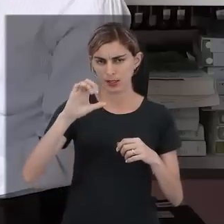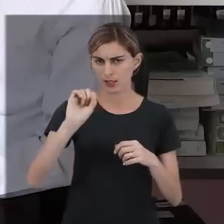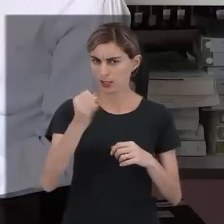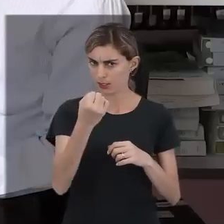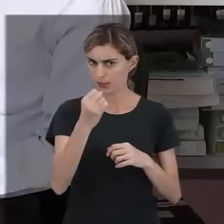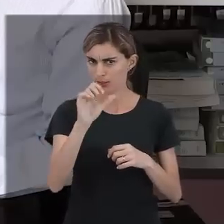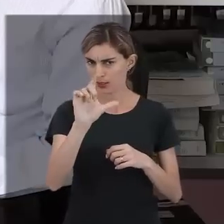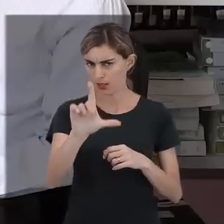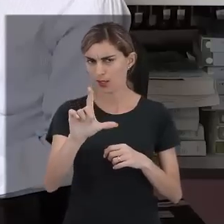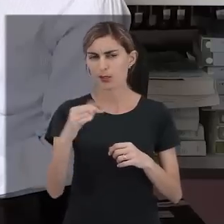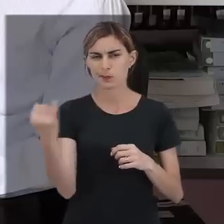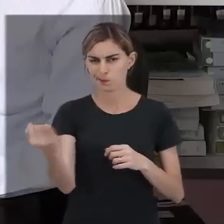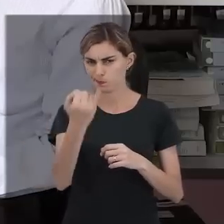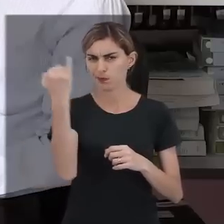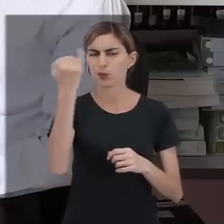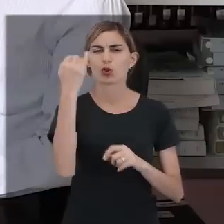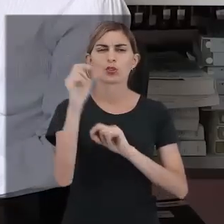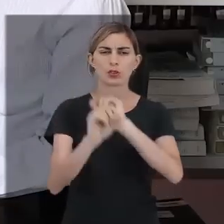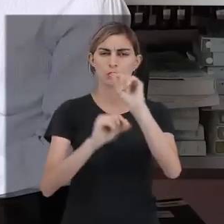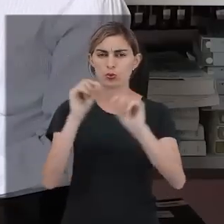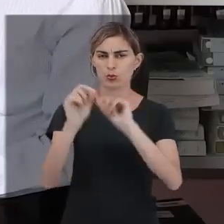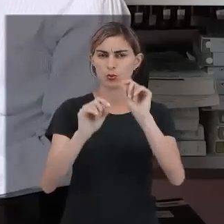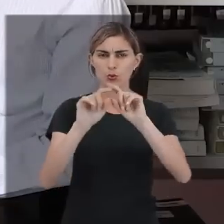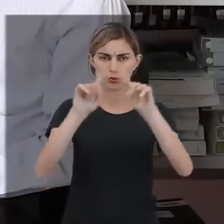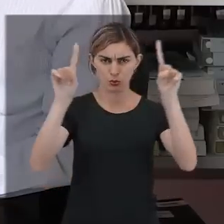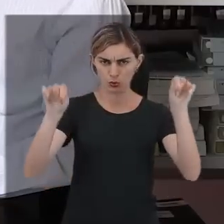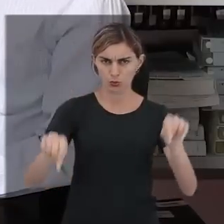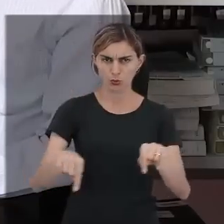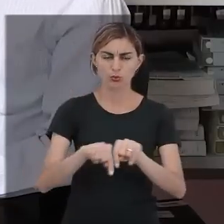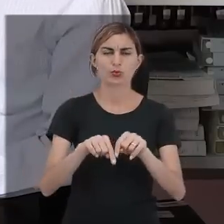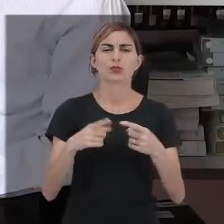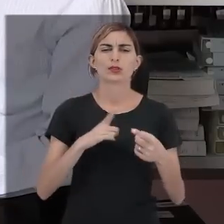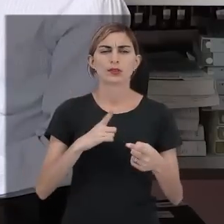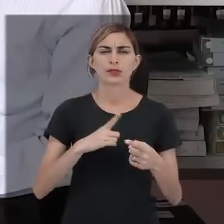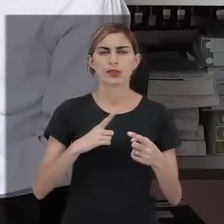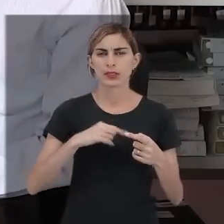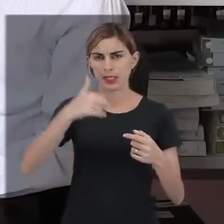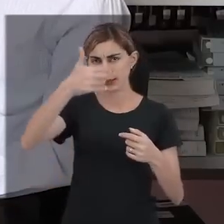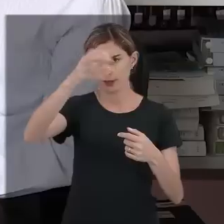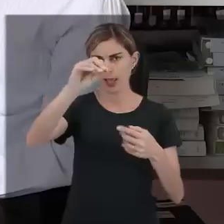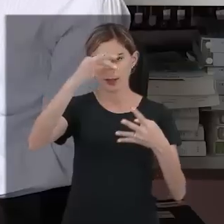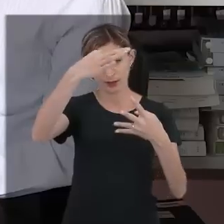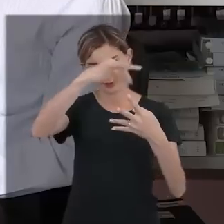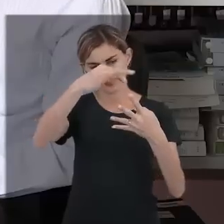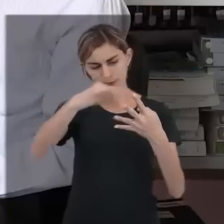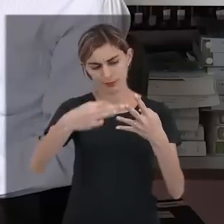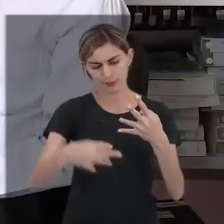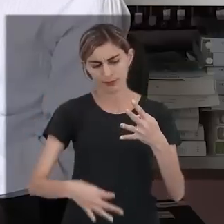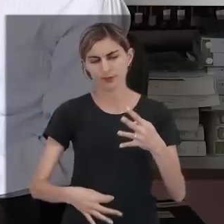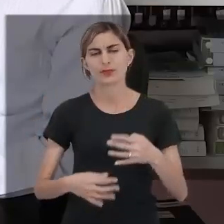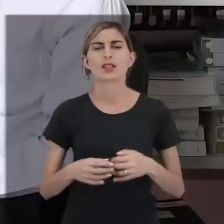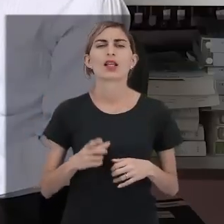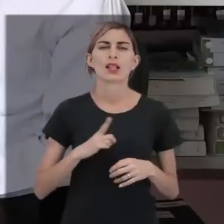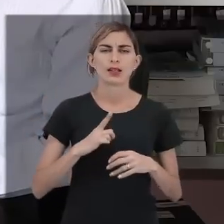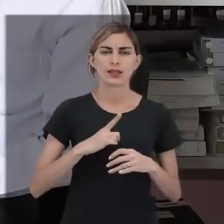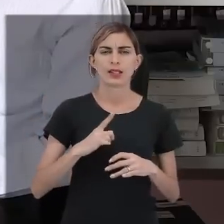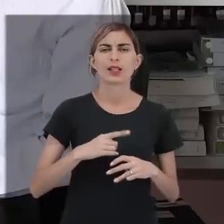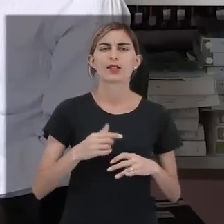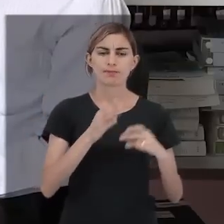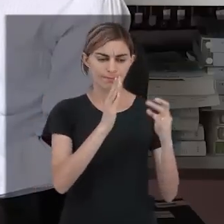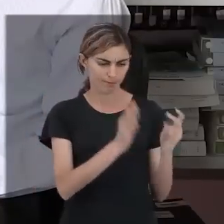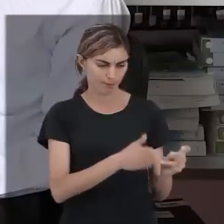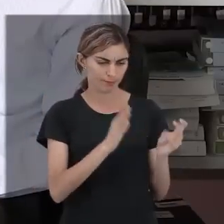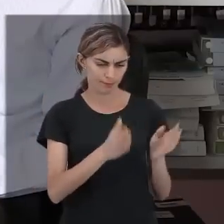é importante por quê? Essa estrutura, porque ele é composto de 10 seções. Essas 10 seções têm subseções,